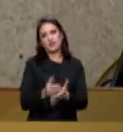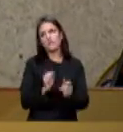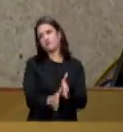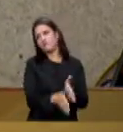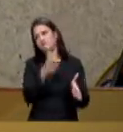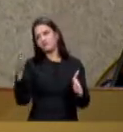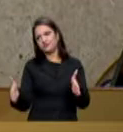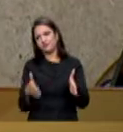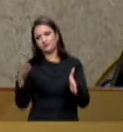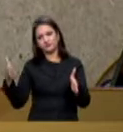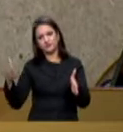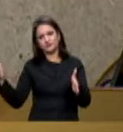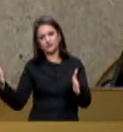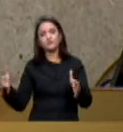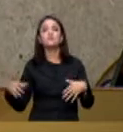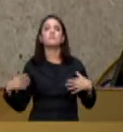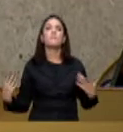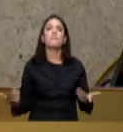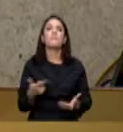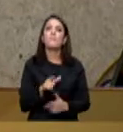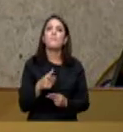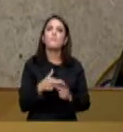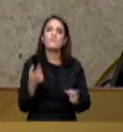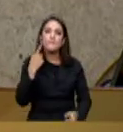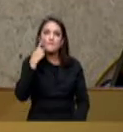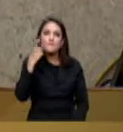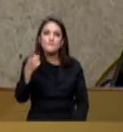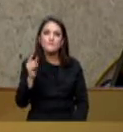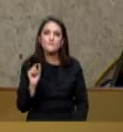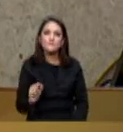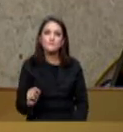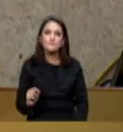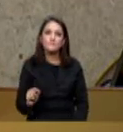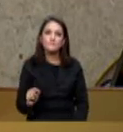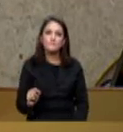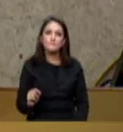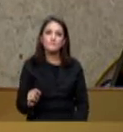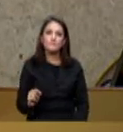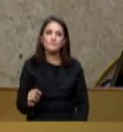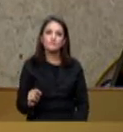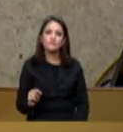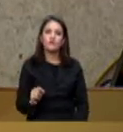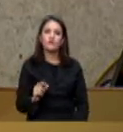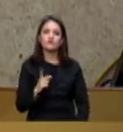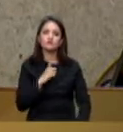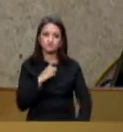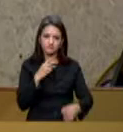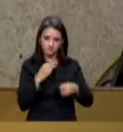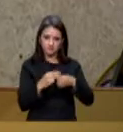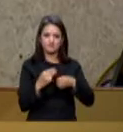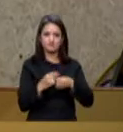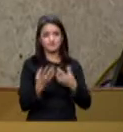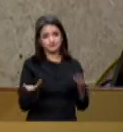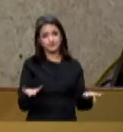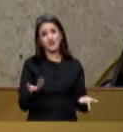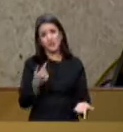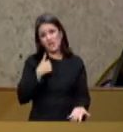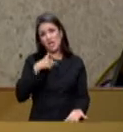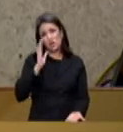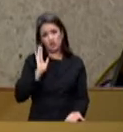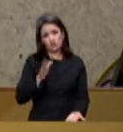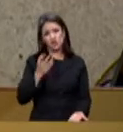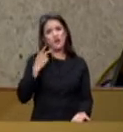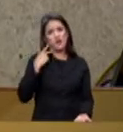Uma outra questão muito interessante: blocos de município. Nós sabemos, eu, por exemplo, fui promotor de